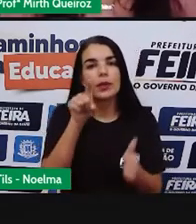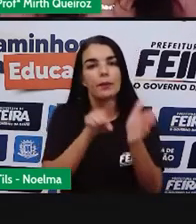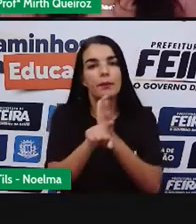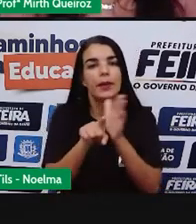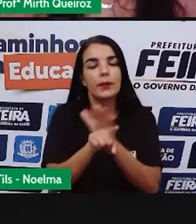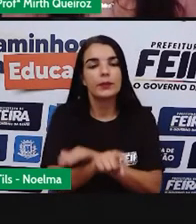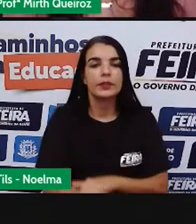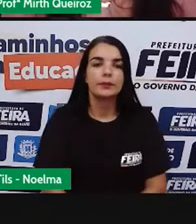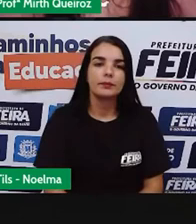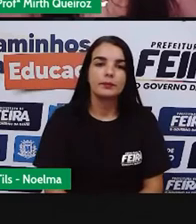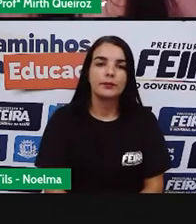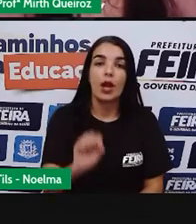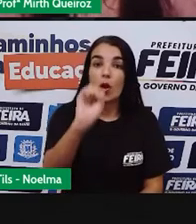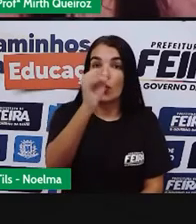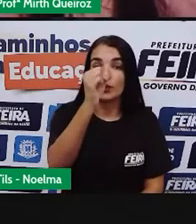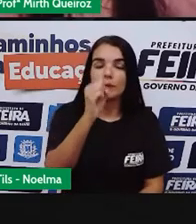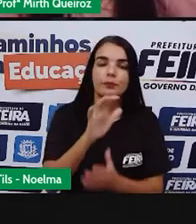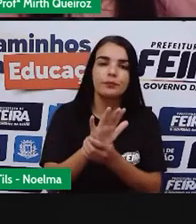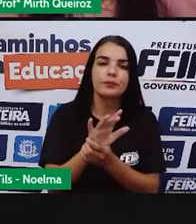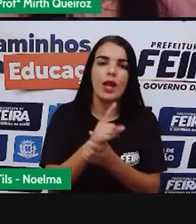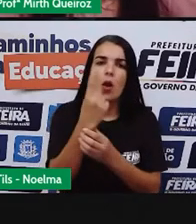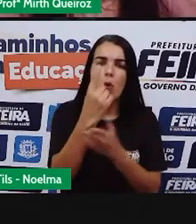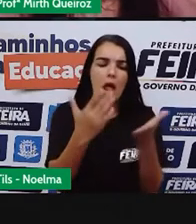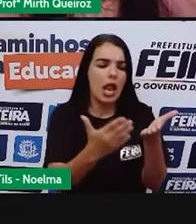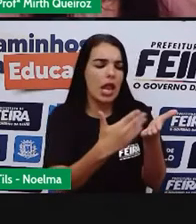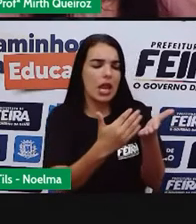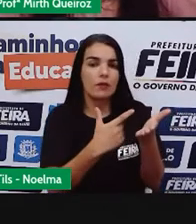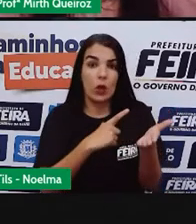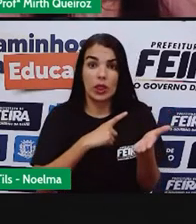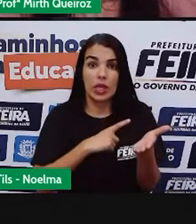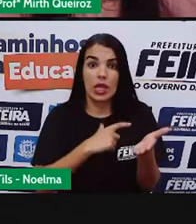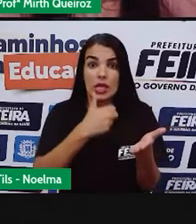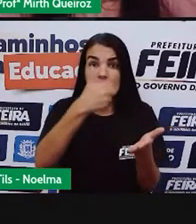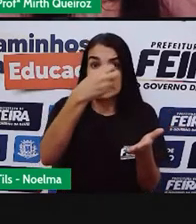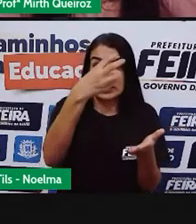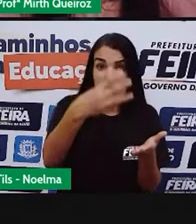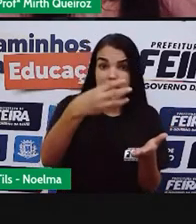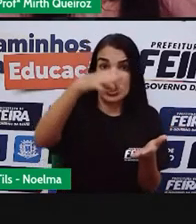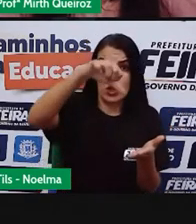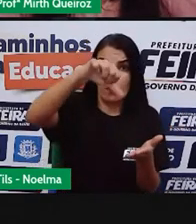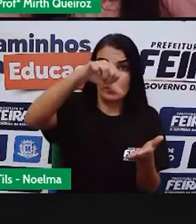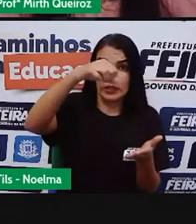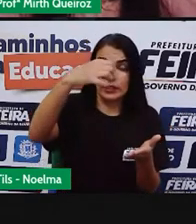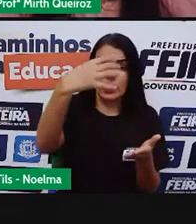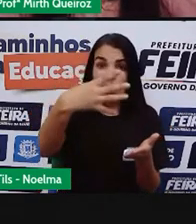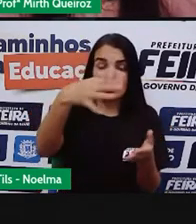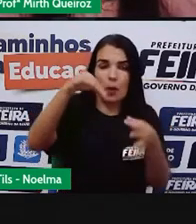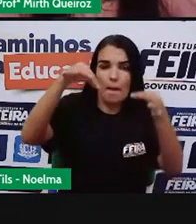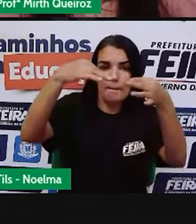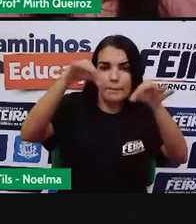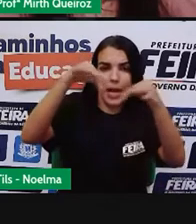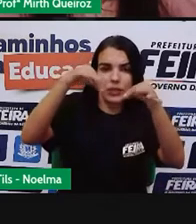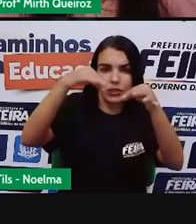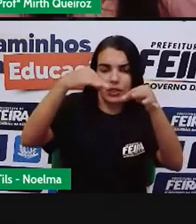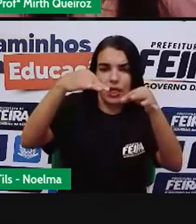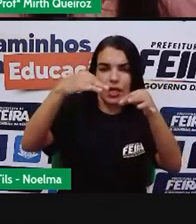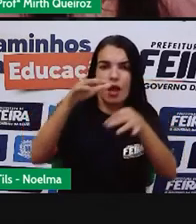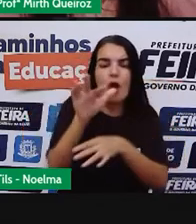uma questão. Um livro tem 394 páginas. Fernando já